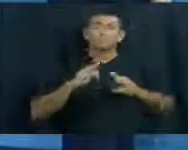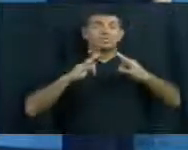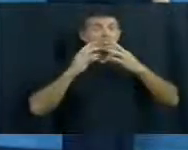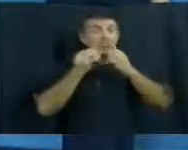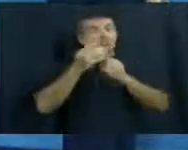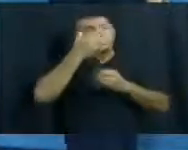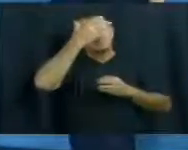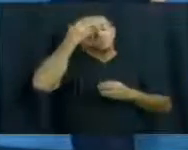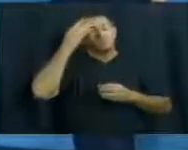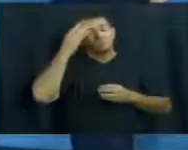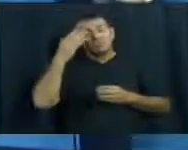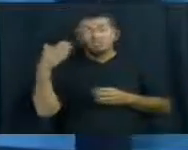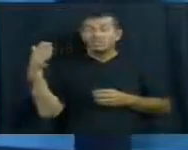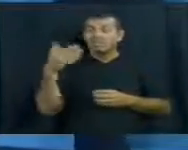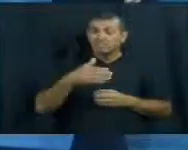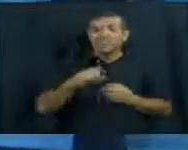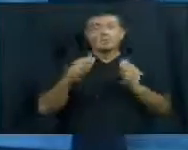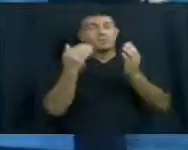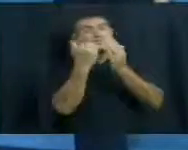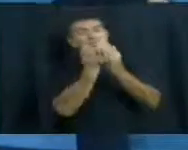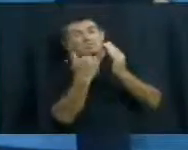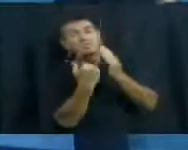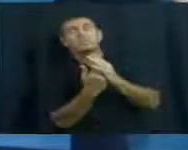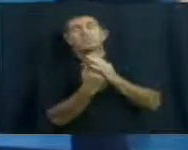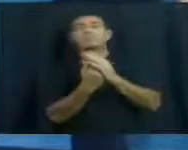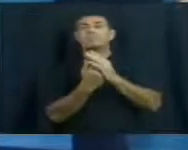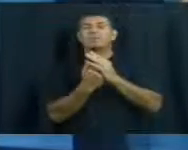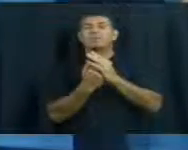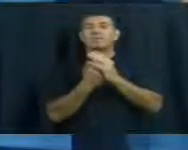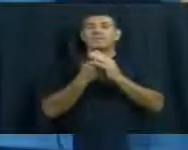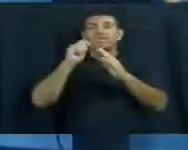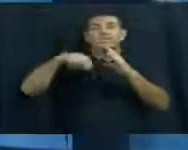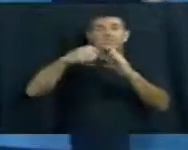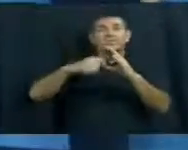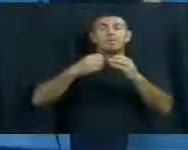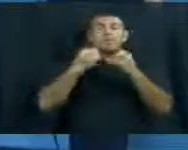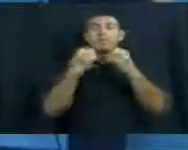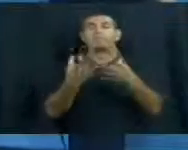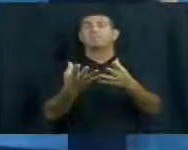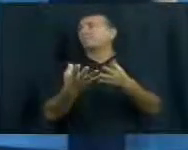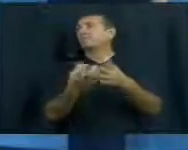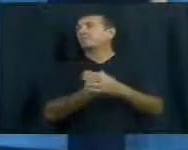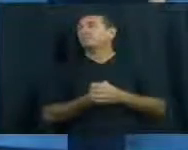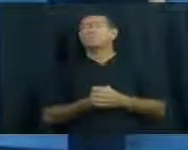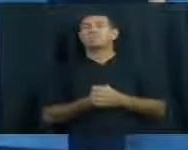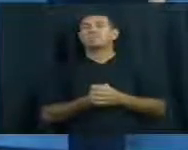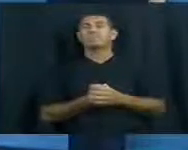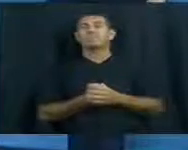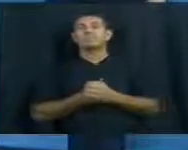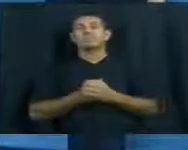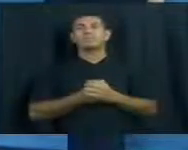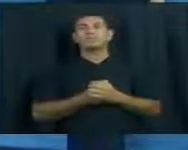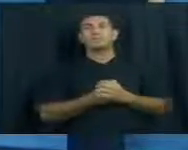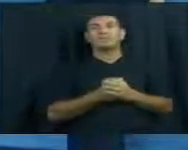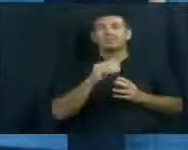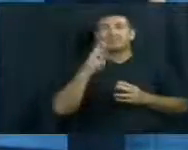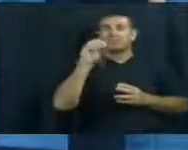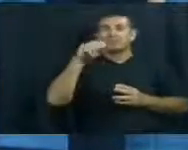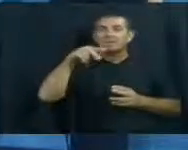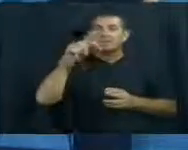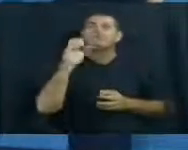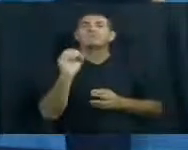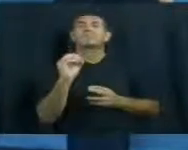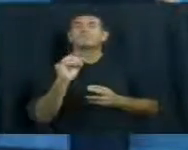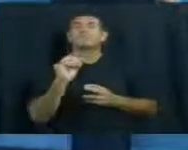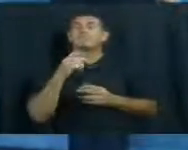puderam participar do nosso programa, pelo áudio, pelo vídeo. Vamos receber mais informações do Carnaval com Jorge Bongo. Nossa,